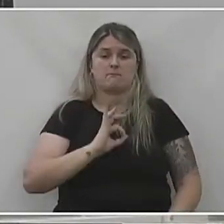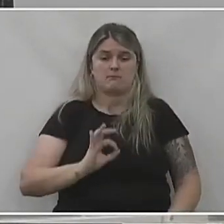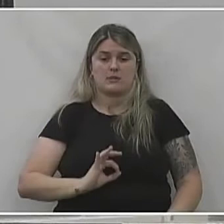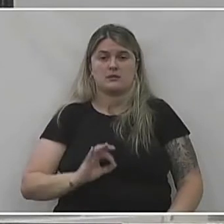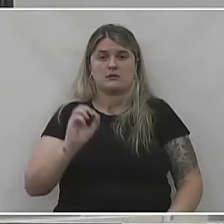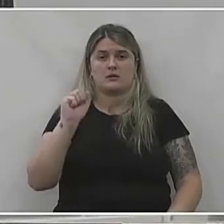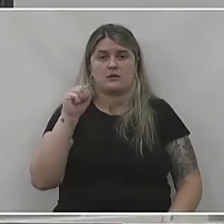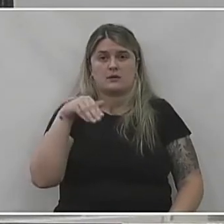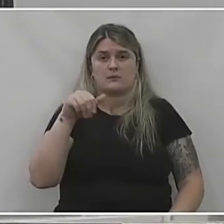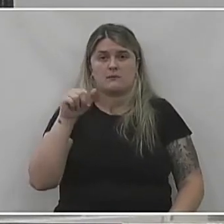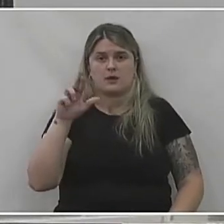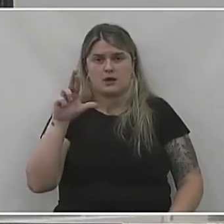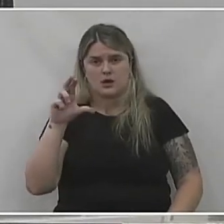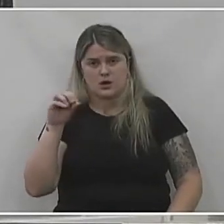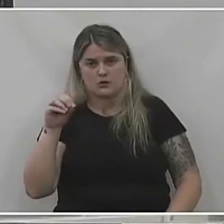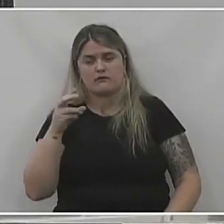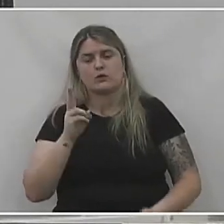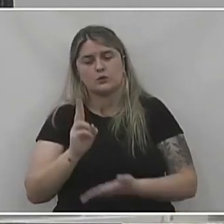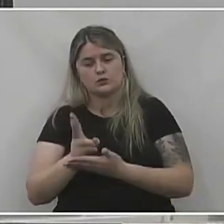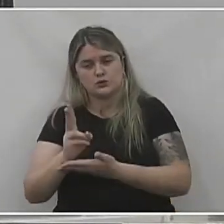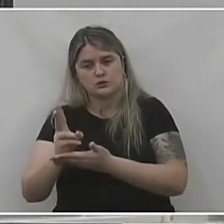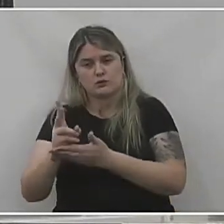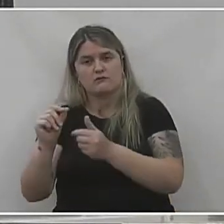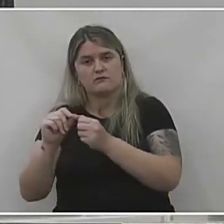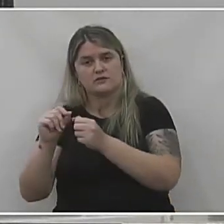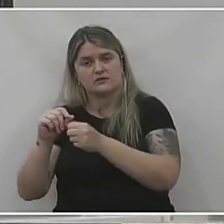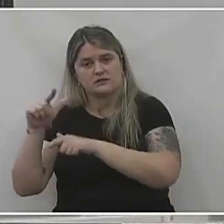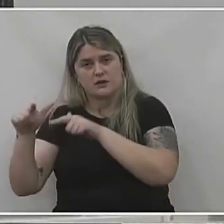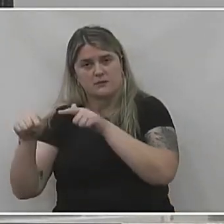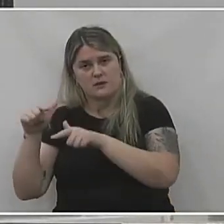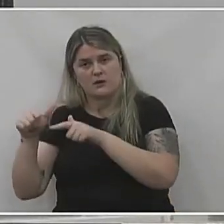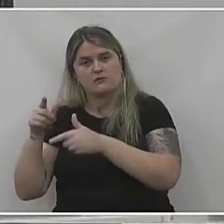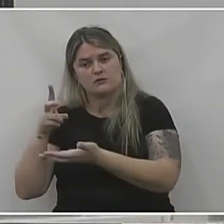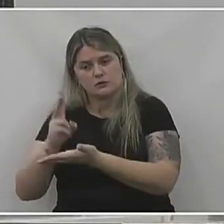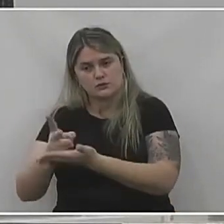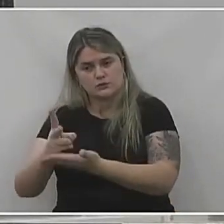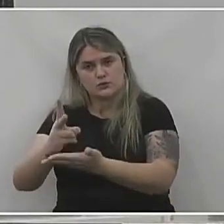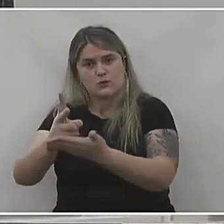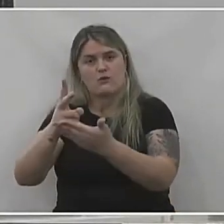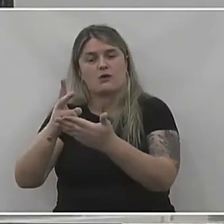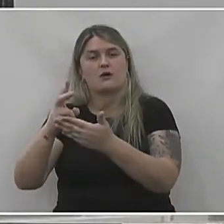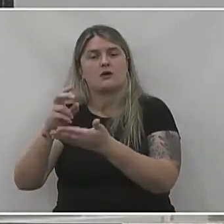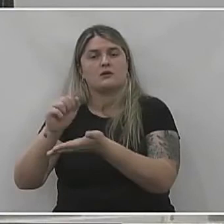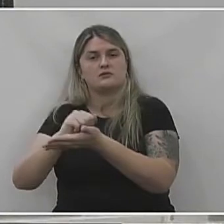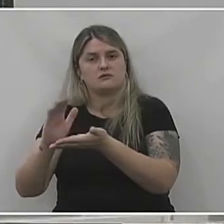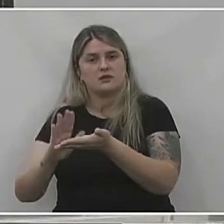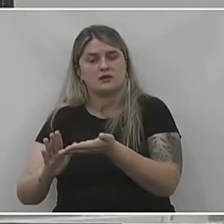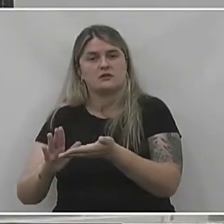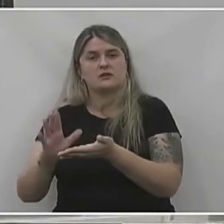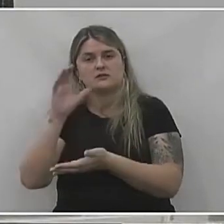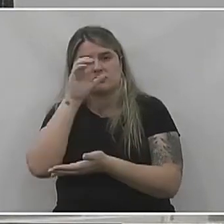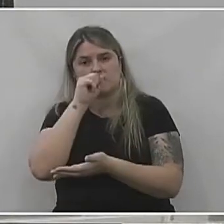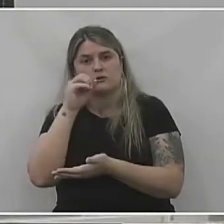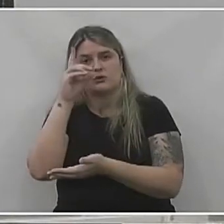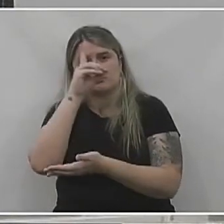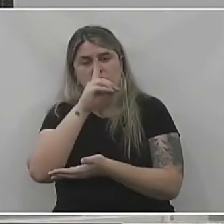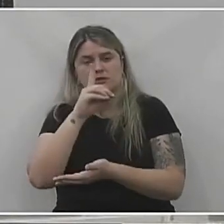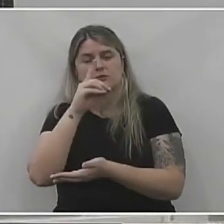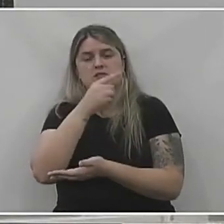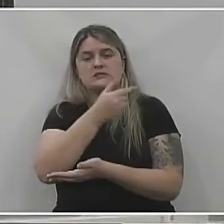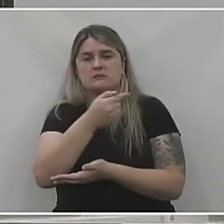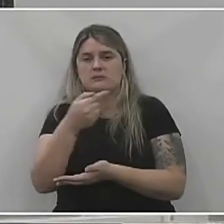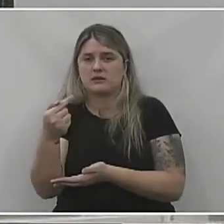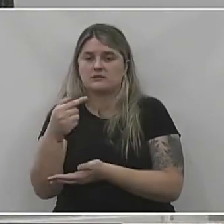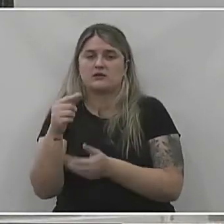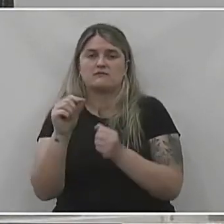vai estar aqui dando conta do recado e né tocando é o nossos finais de semanas e dias de